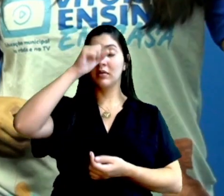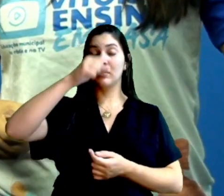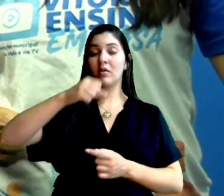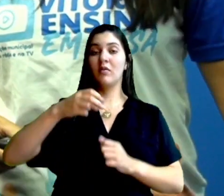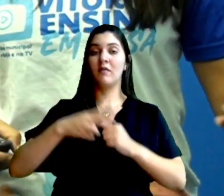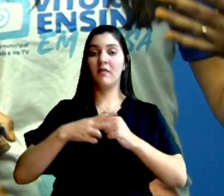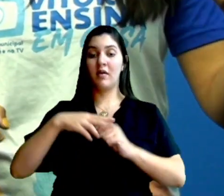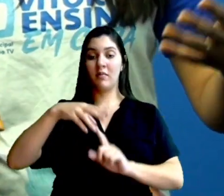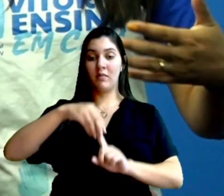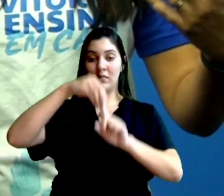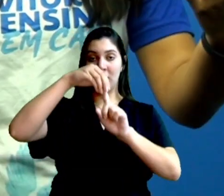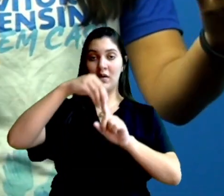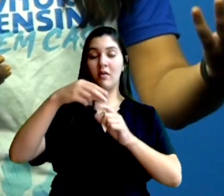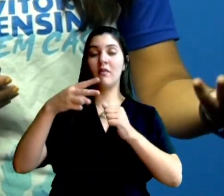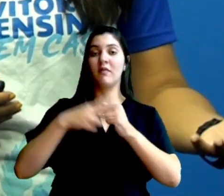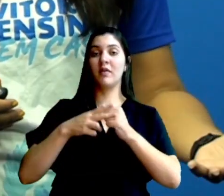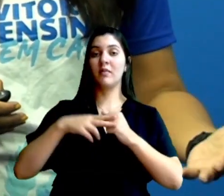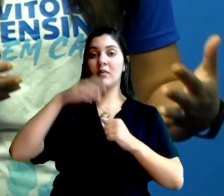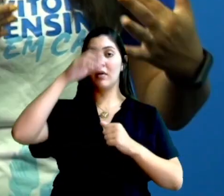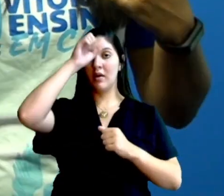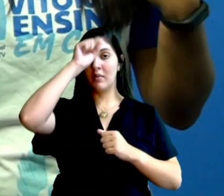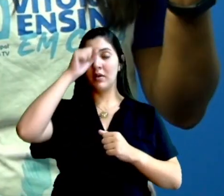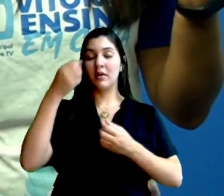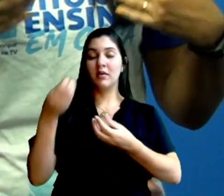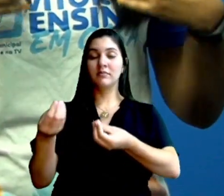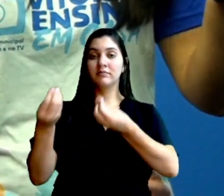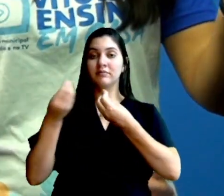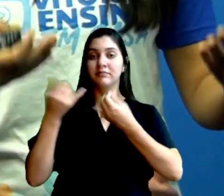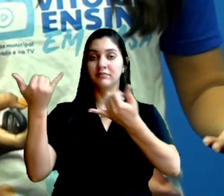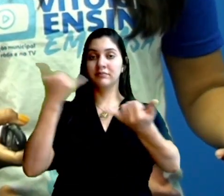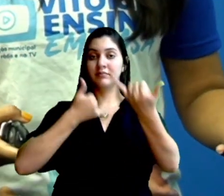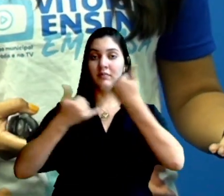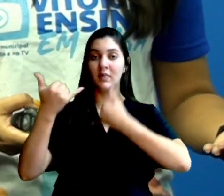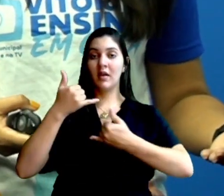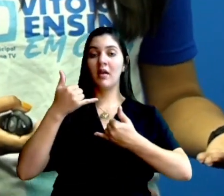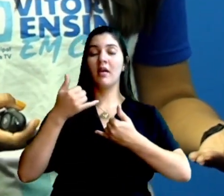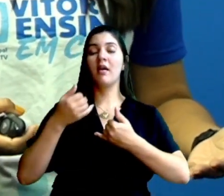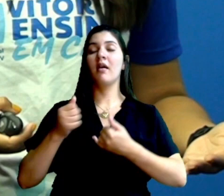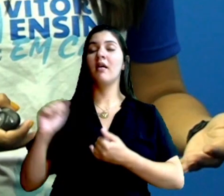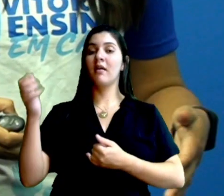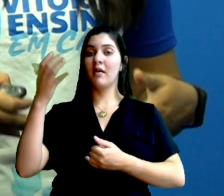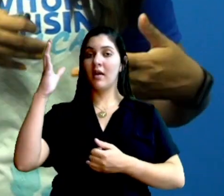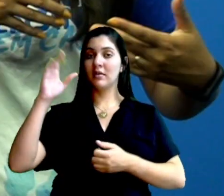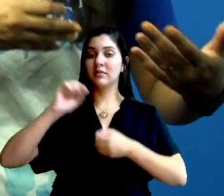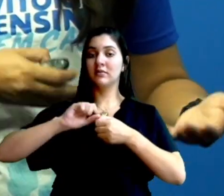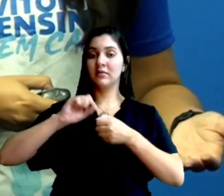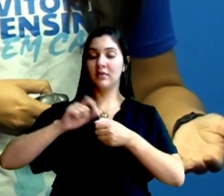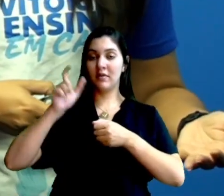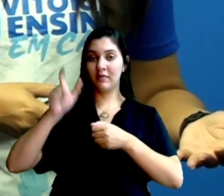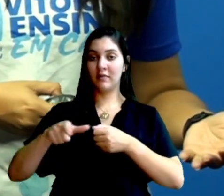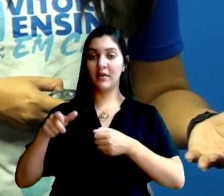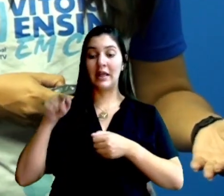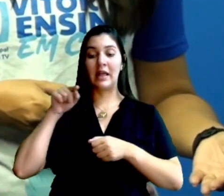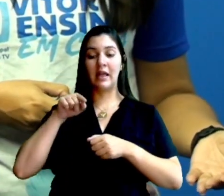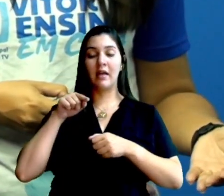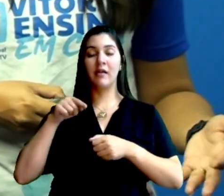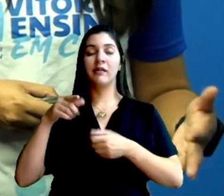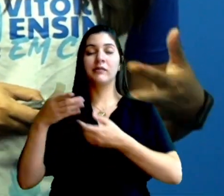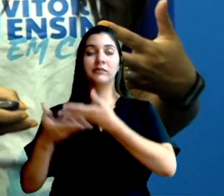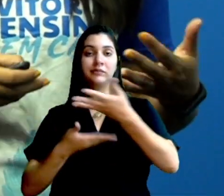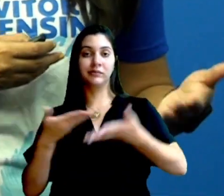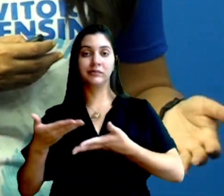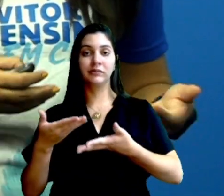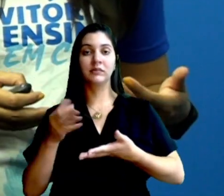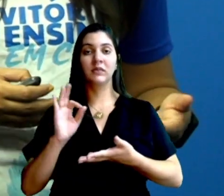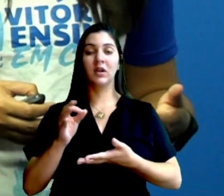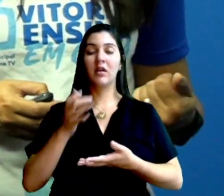verbo aprender, que é ele que está me dizendo a ação que está sendo realizada. E é ele que fica no particípio.